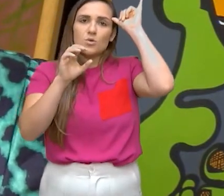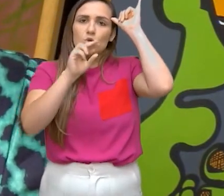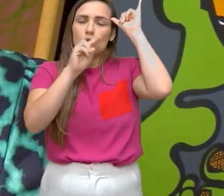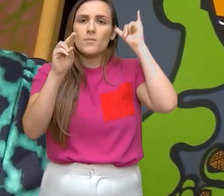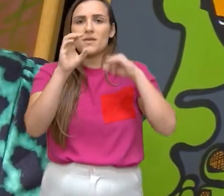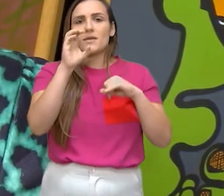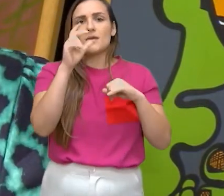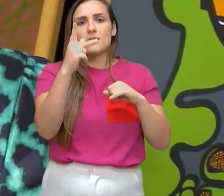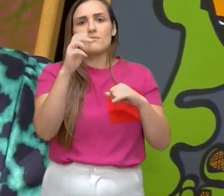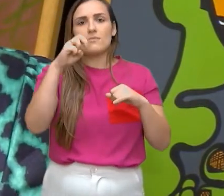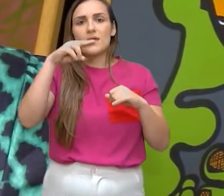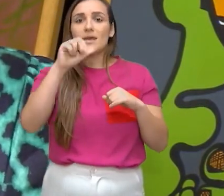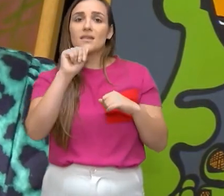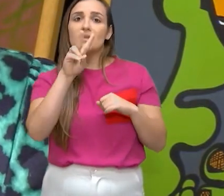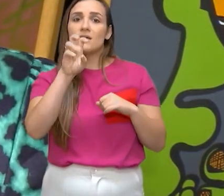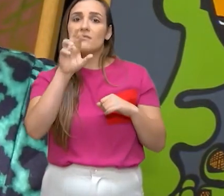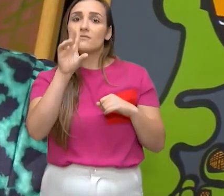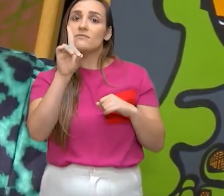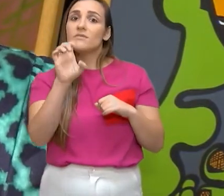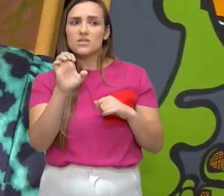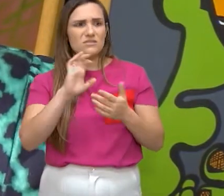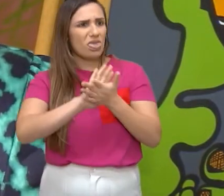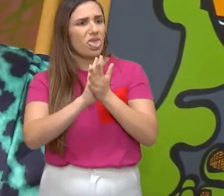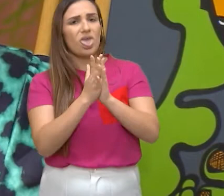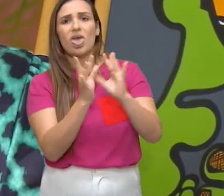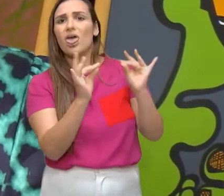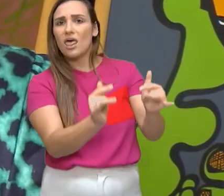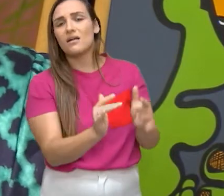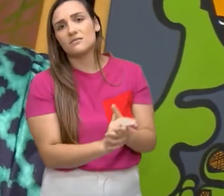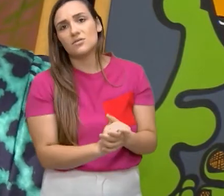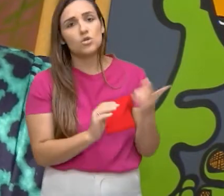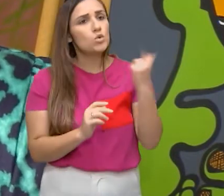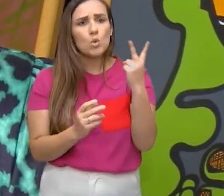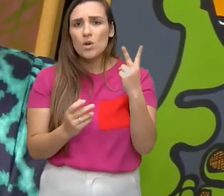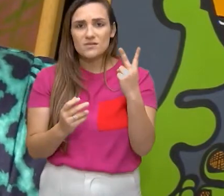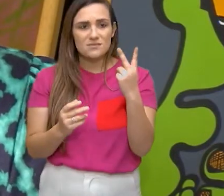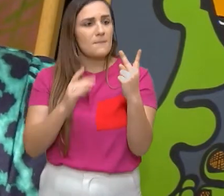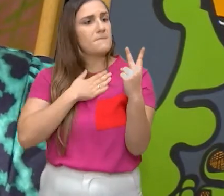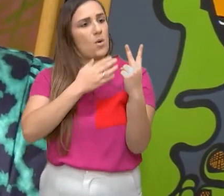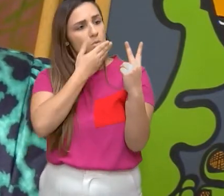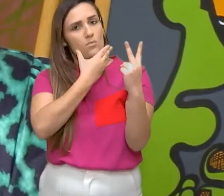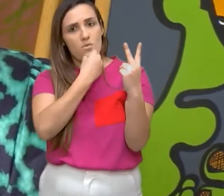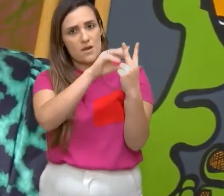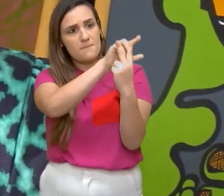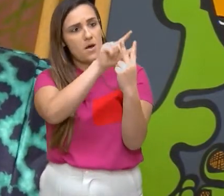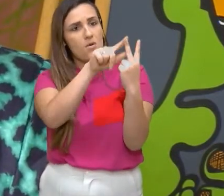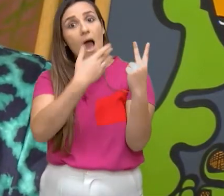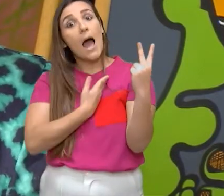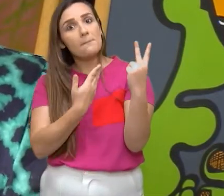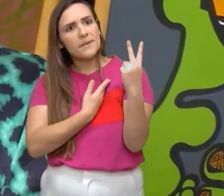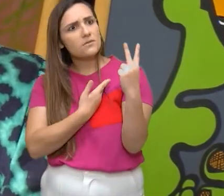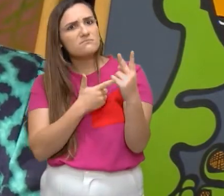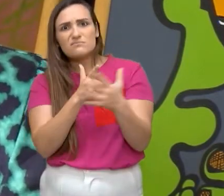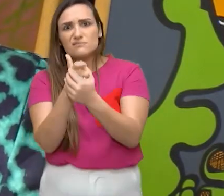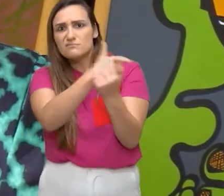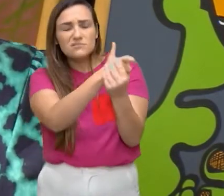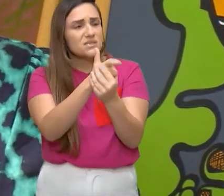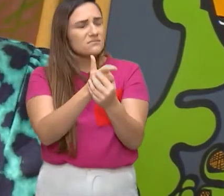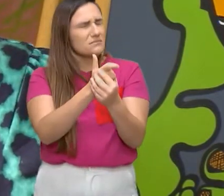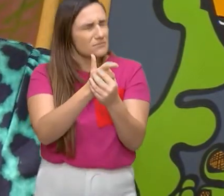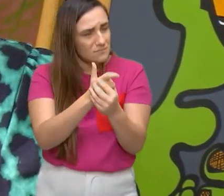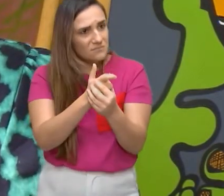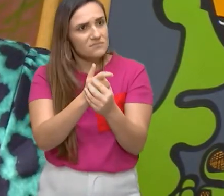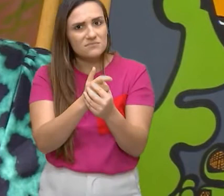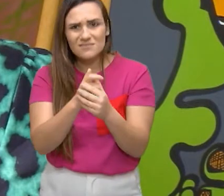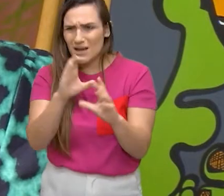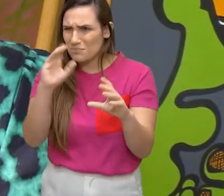Fazenda Pena Verde, onde meu irmão foi assassinado com 16 anos. E um amigo dele também, que vivia lá em casa, também foi assassinado.